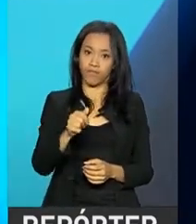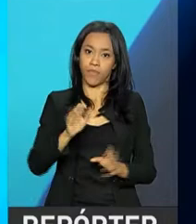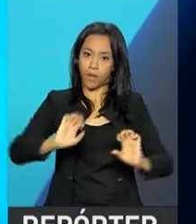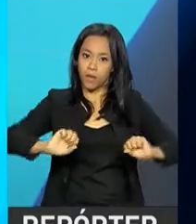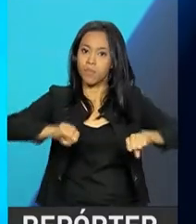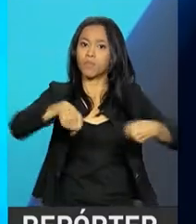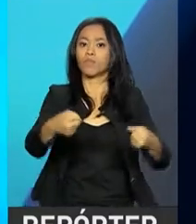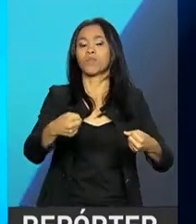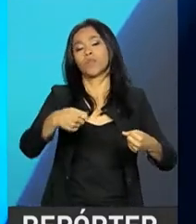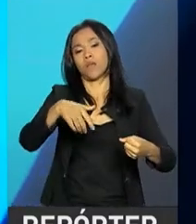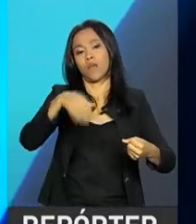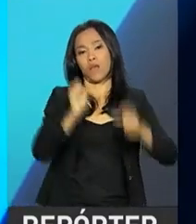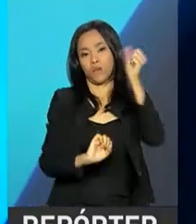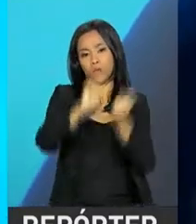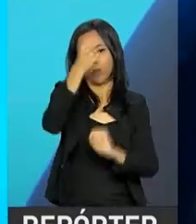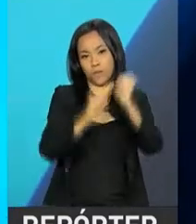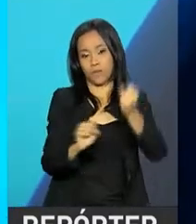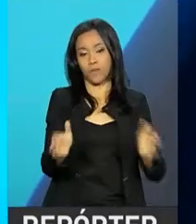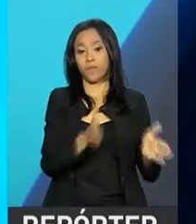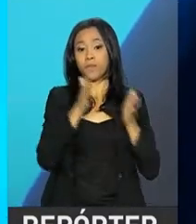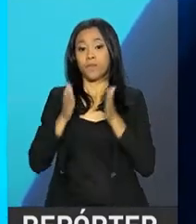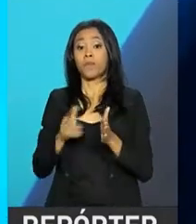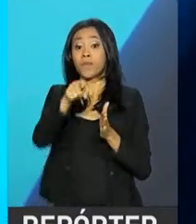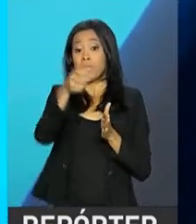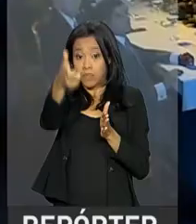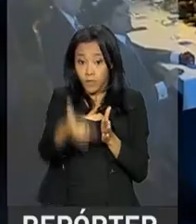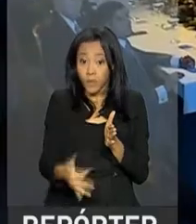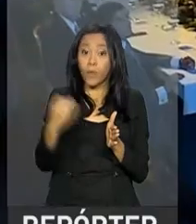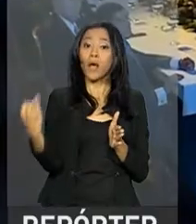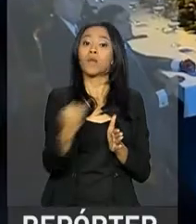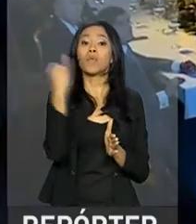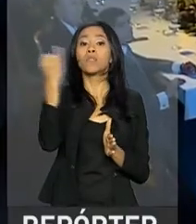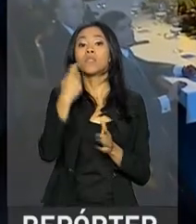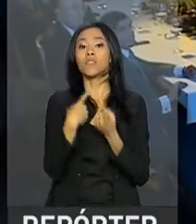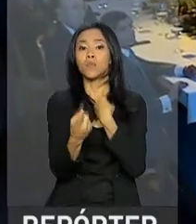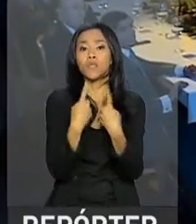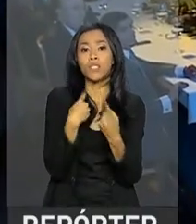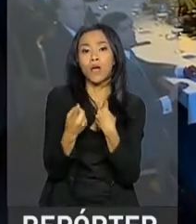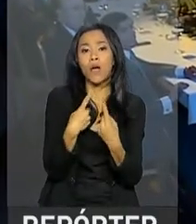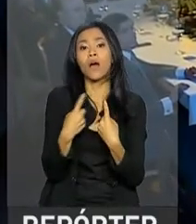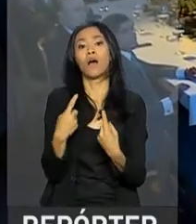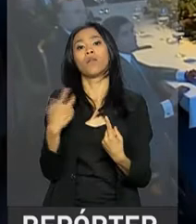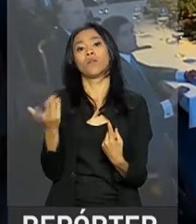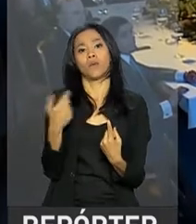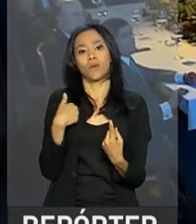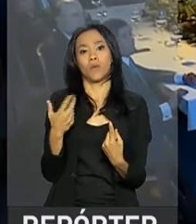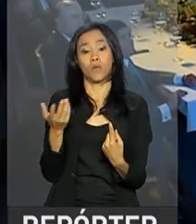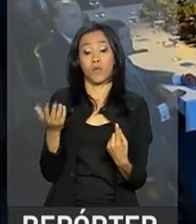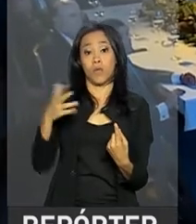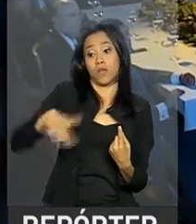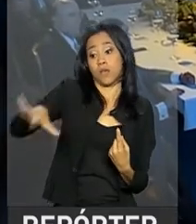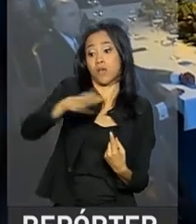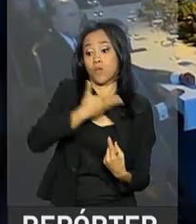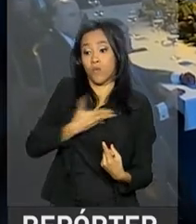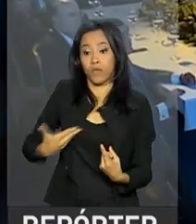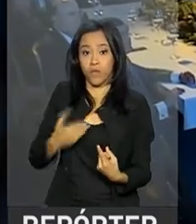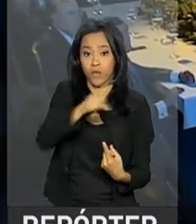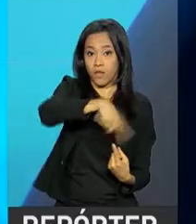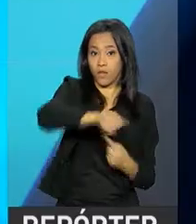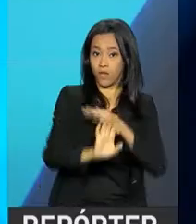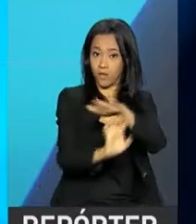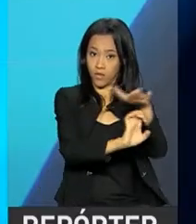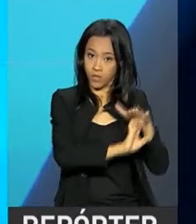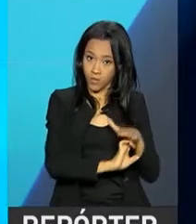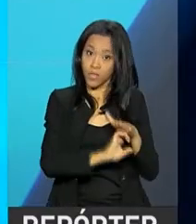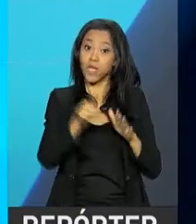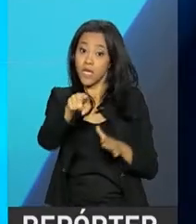E o presidente Michel Temer ressaltou a importância do diálogo entre o setor público e privado para o crescimento da economia. Além disso,